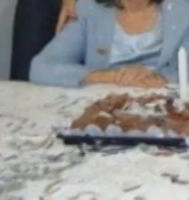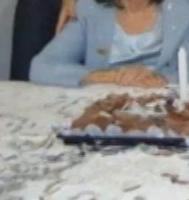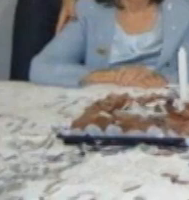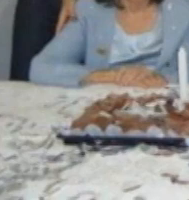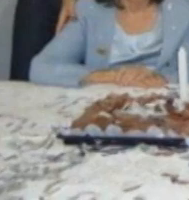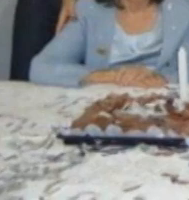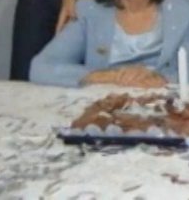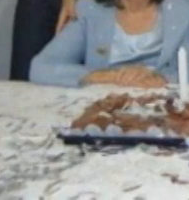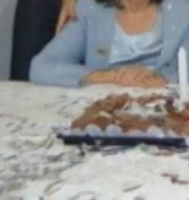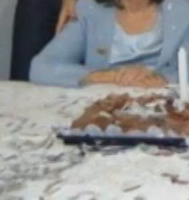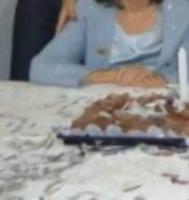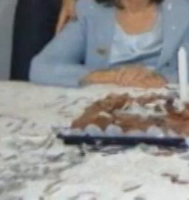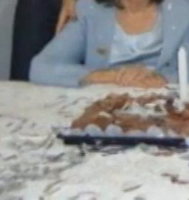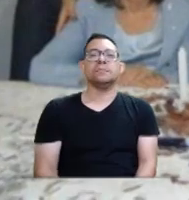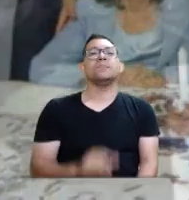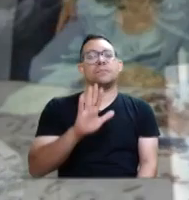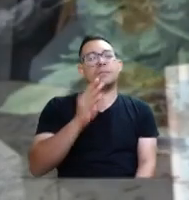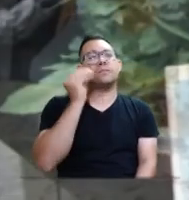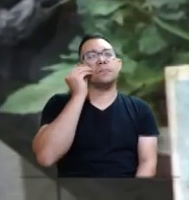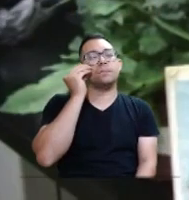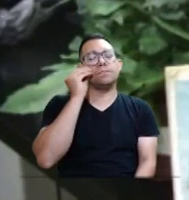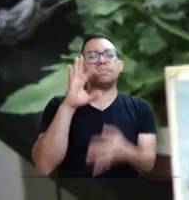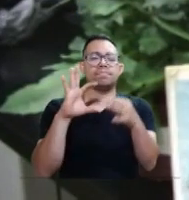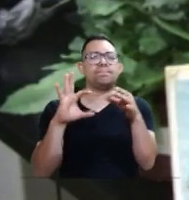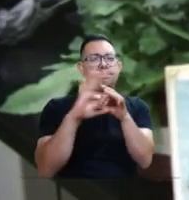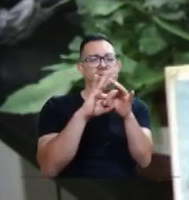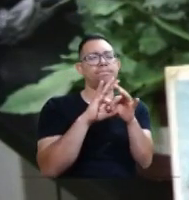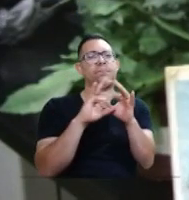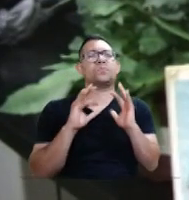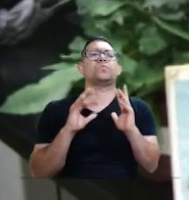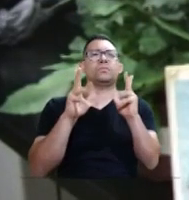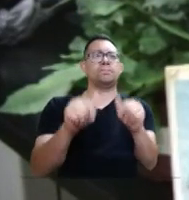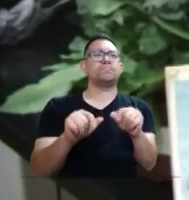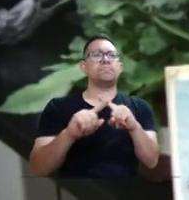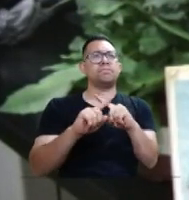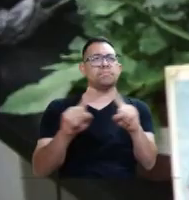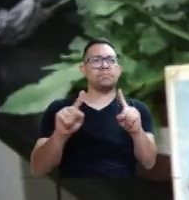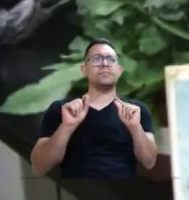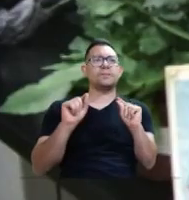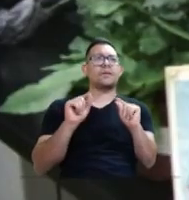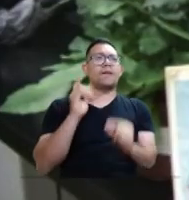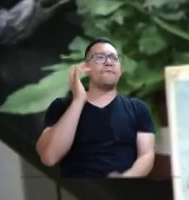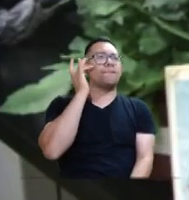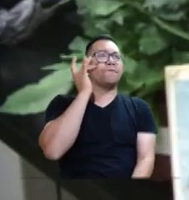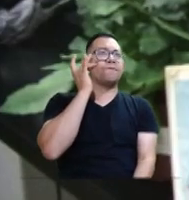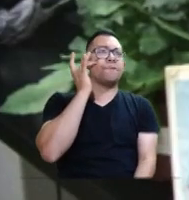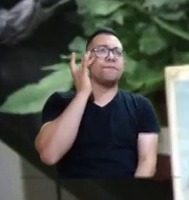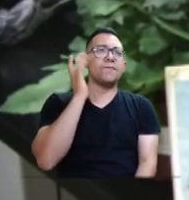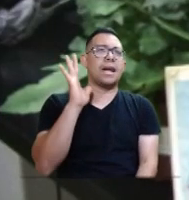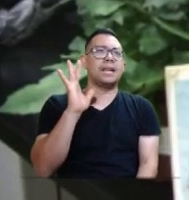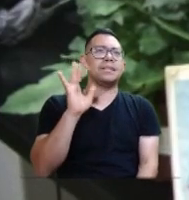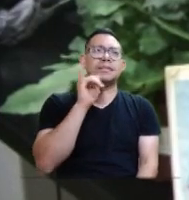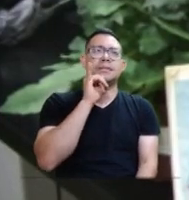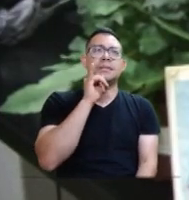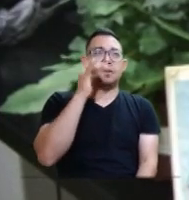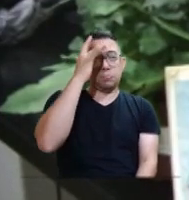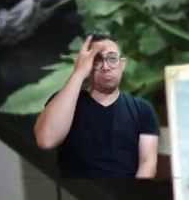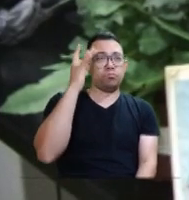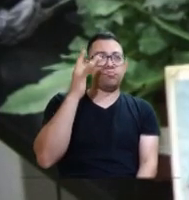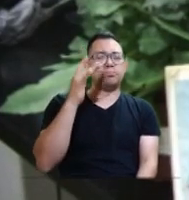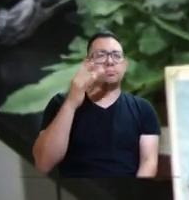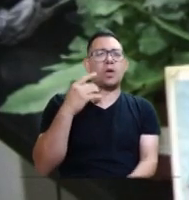sabe? Mas eu conciliei tudo, mas eu acho que eu acho assim que é